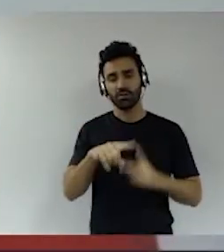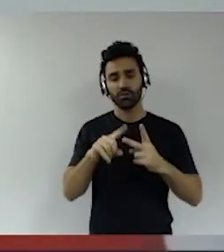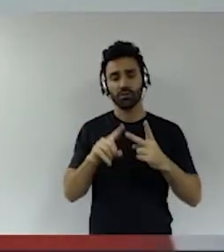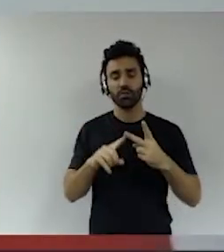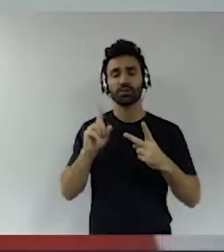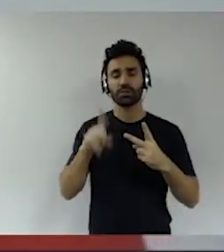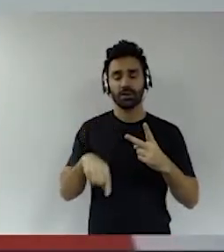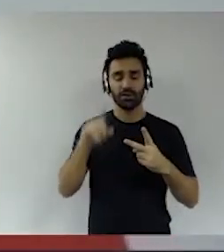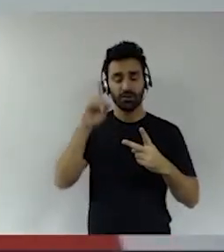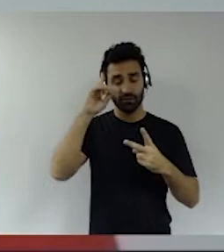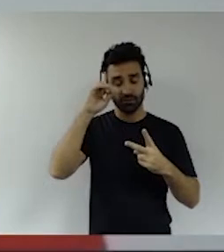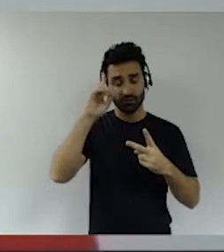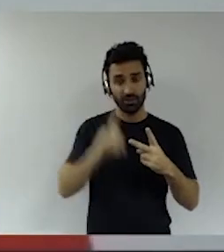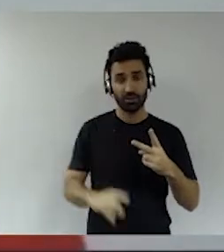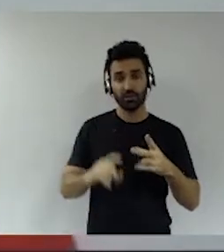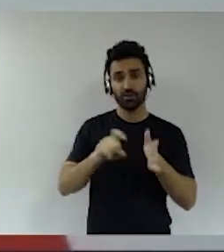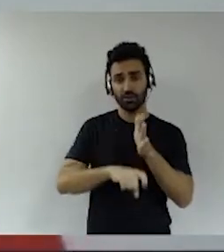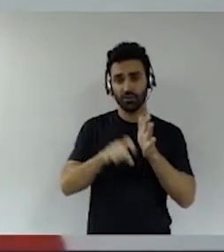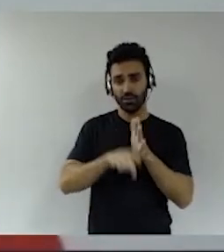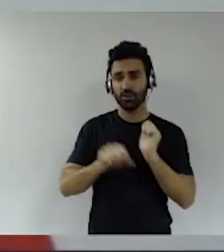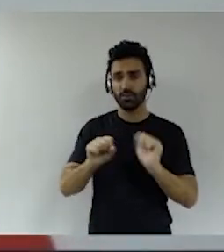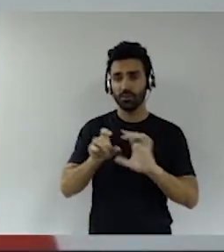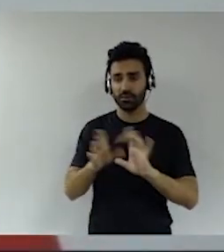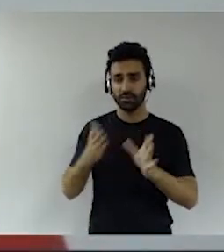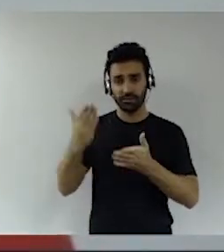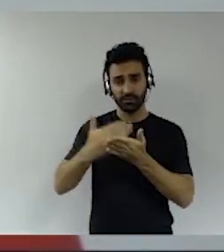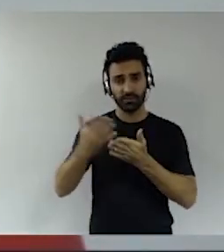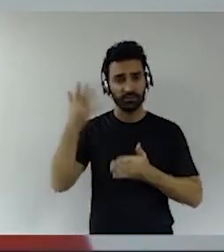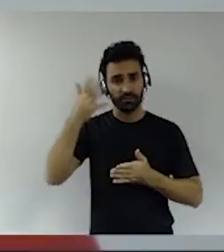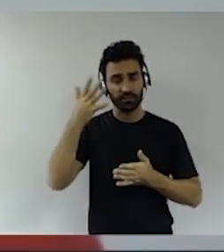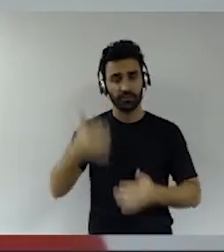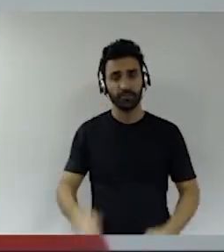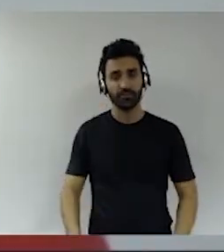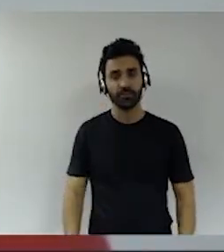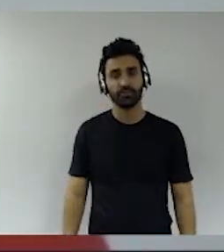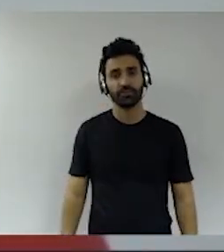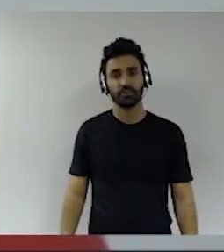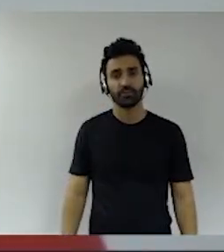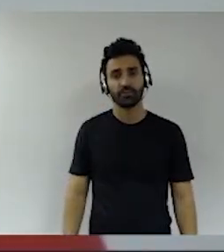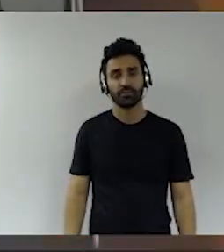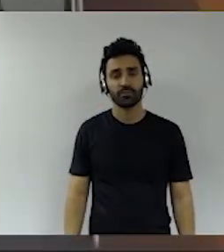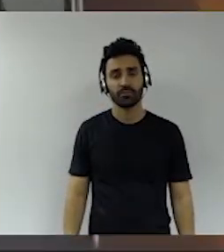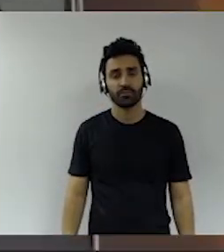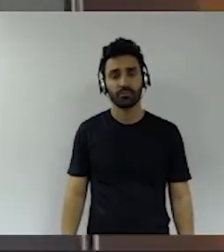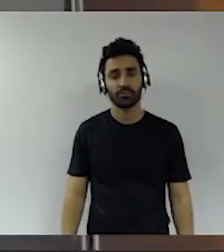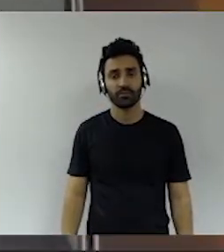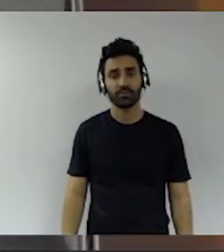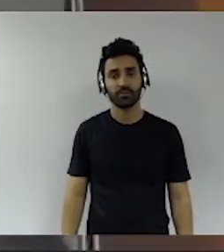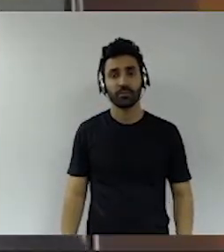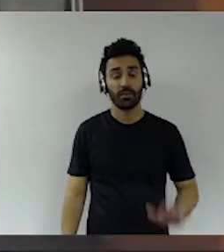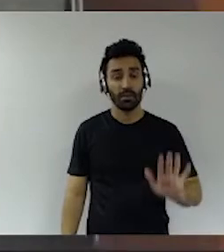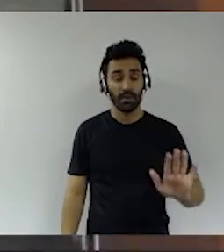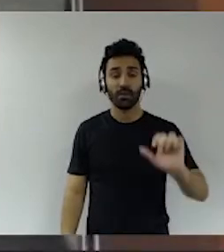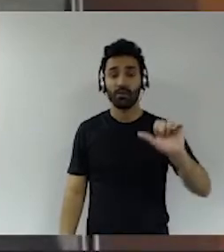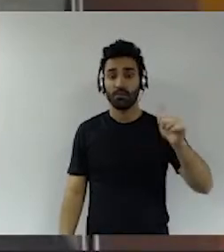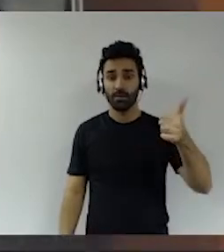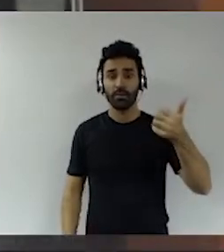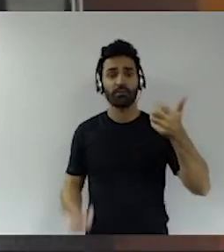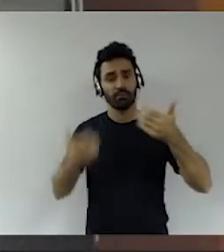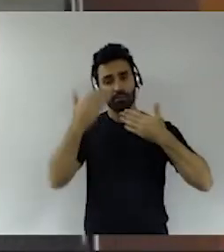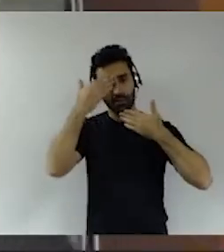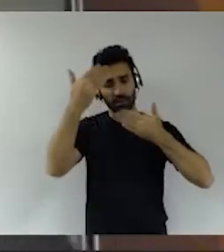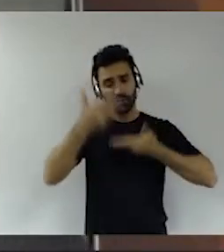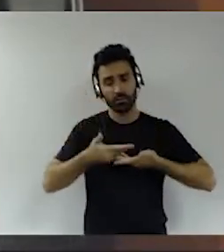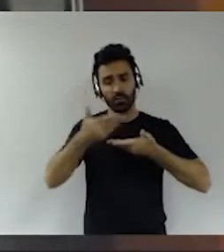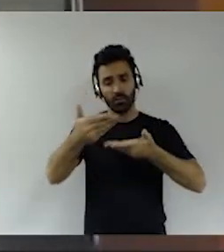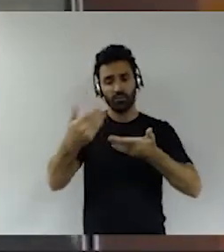Tributário. Com a palavra, doutor Humberto. Bom, eu queria, antes de tudo, agradecer o convite que me